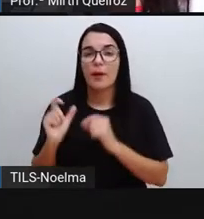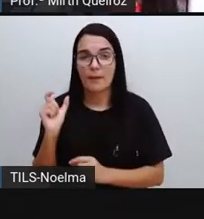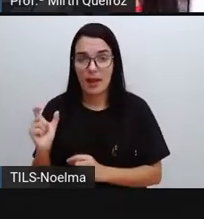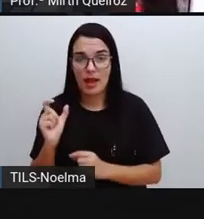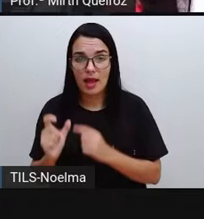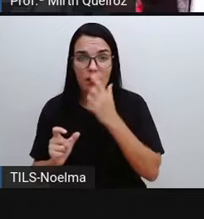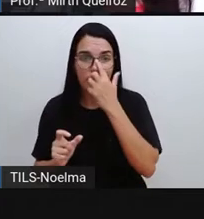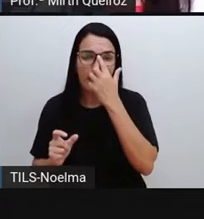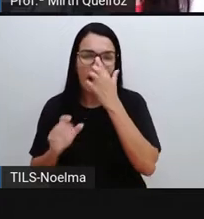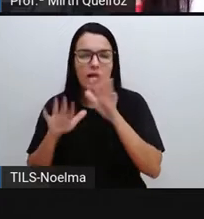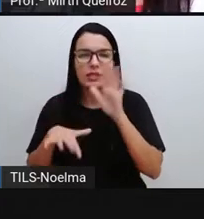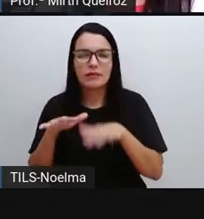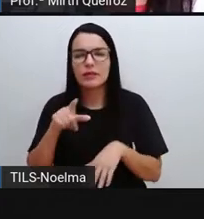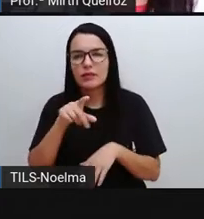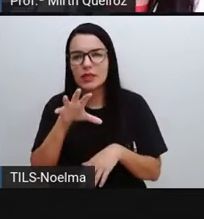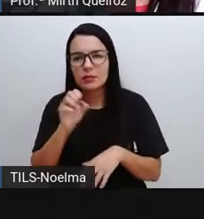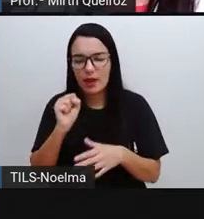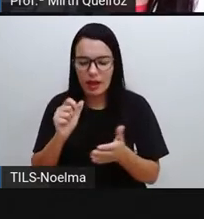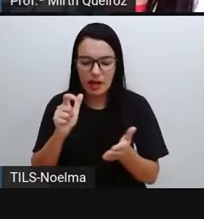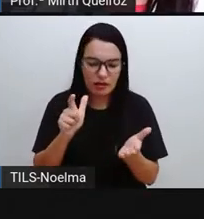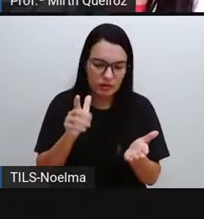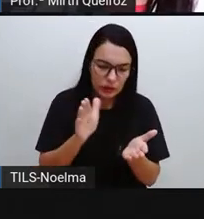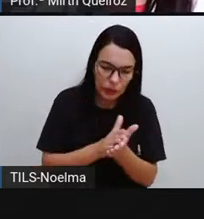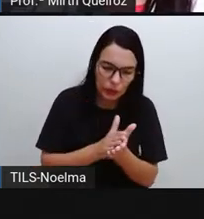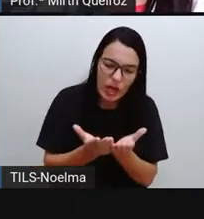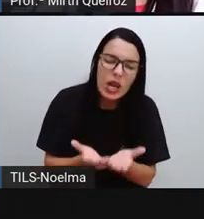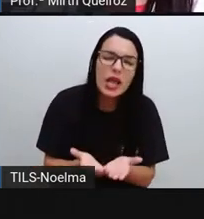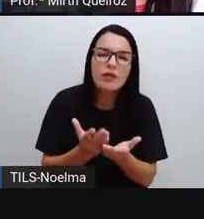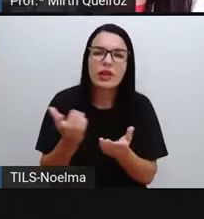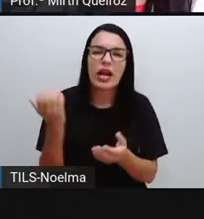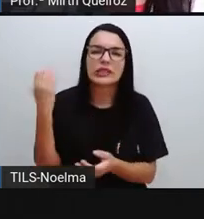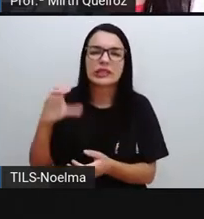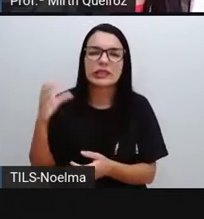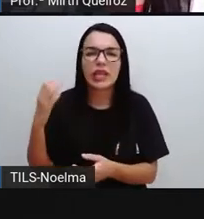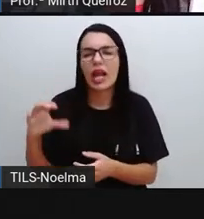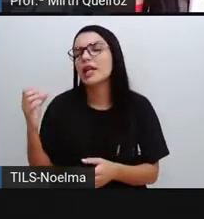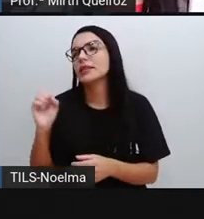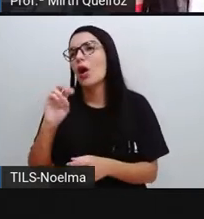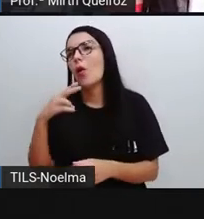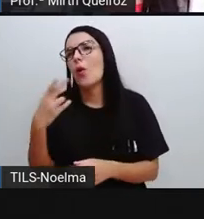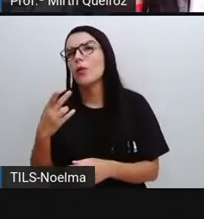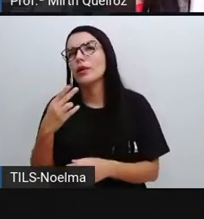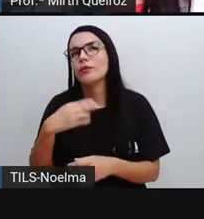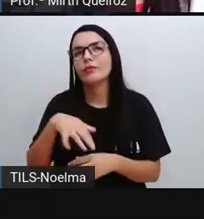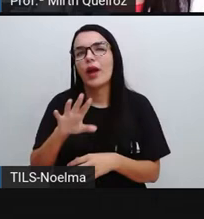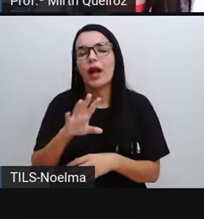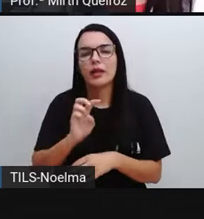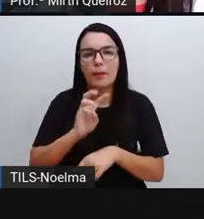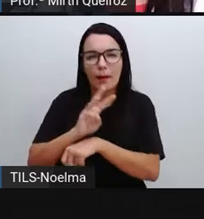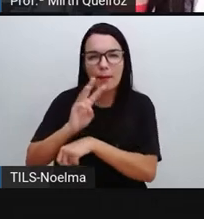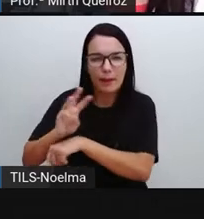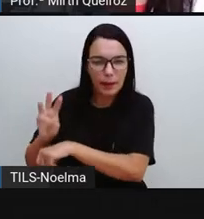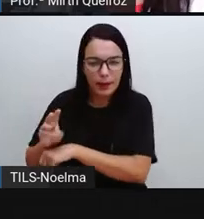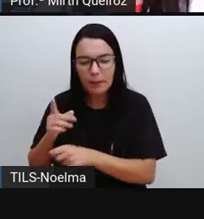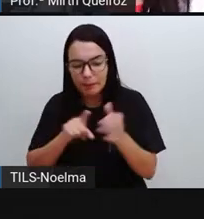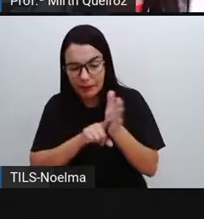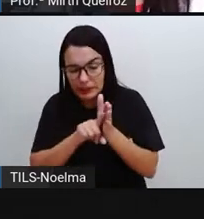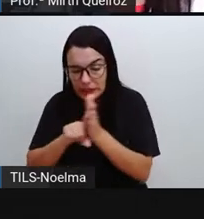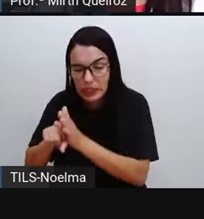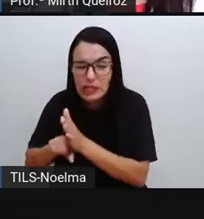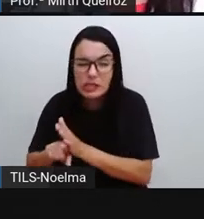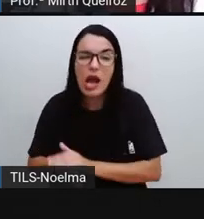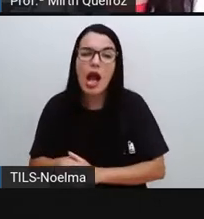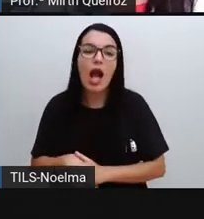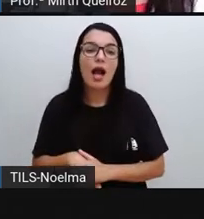vocês pegam aí o livro de ciências, ou então quando vocês vão nas plataformas digitais, né, em sites